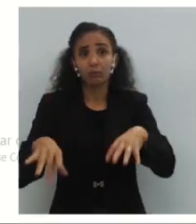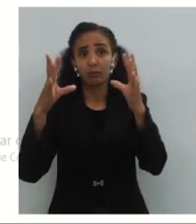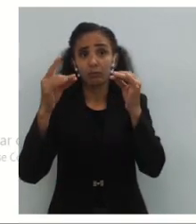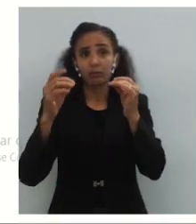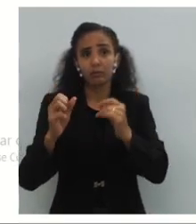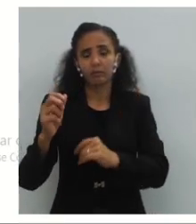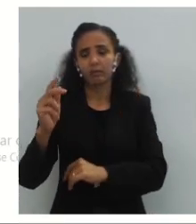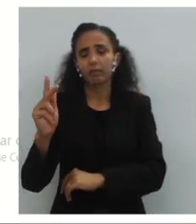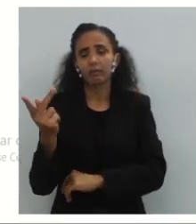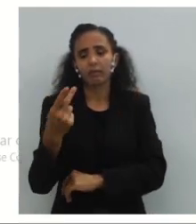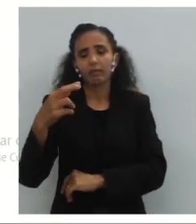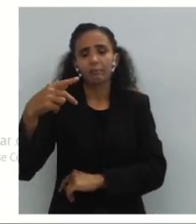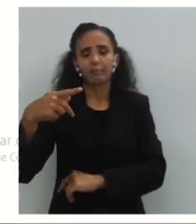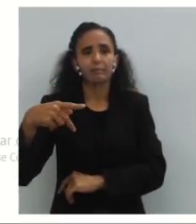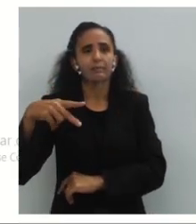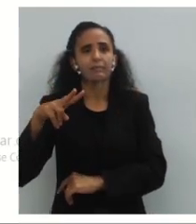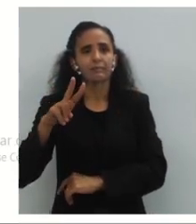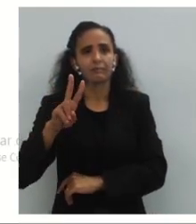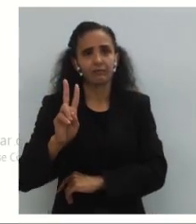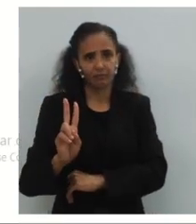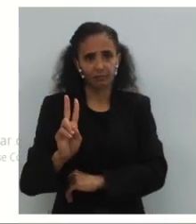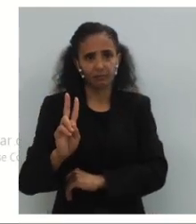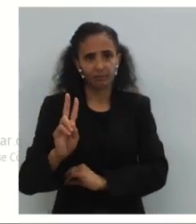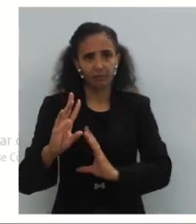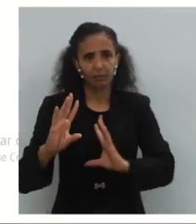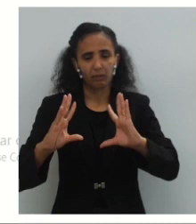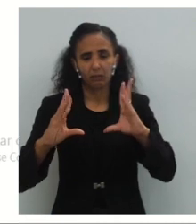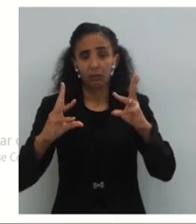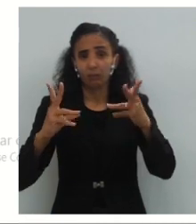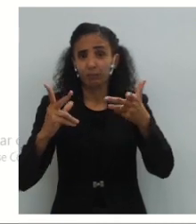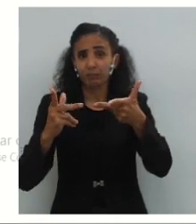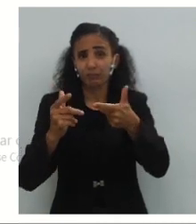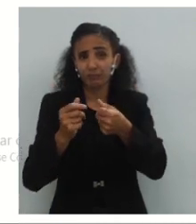humano, HPV, no caso quando se fala